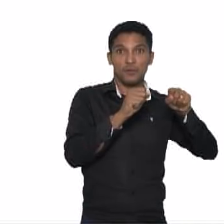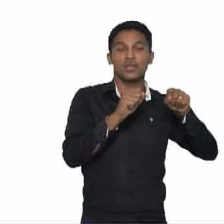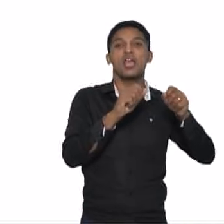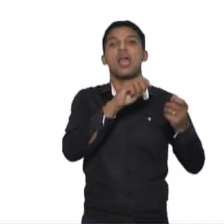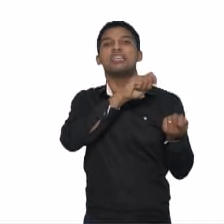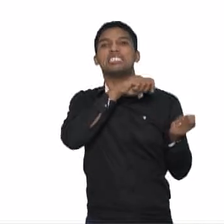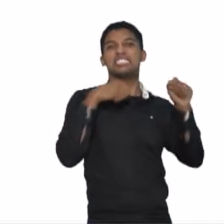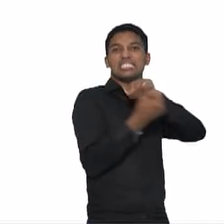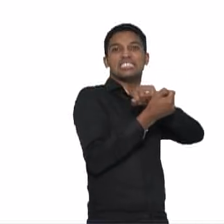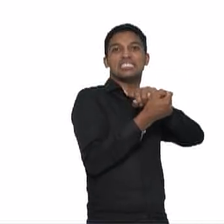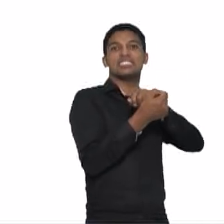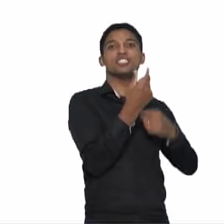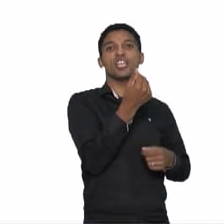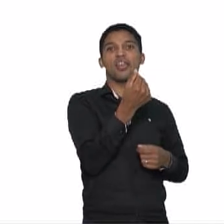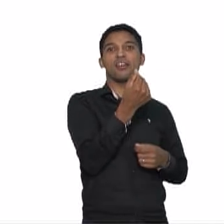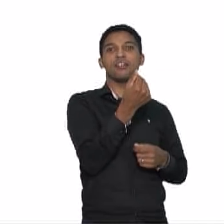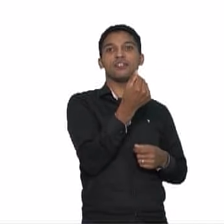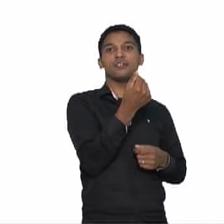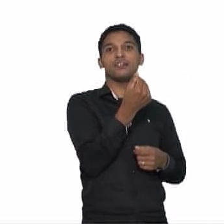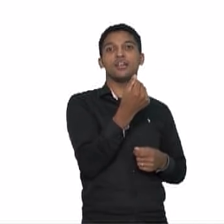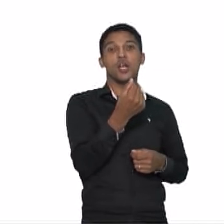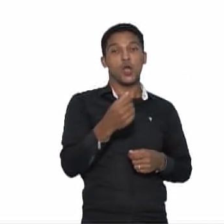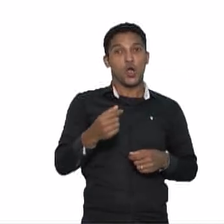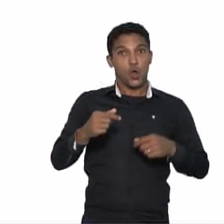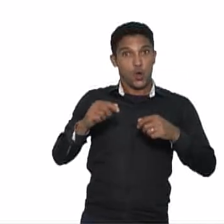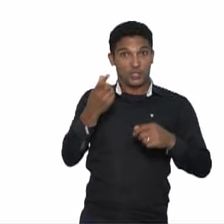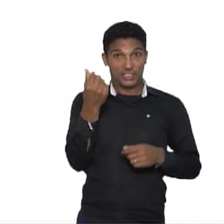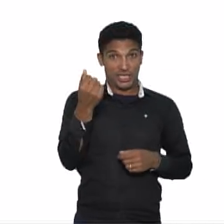dinheiro. Com o dinheiro, eles vivem melhor,